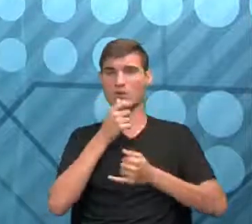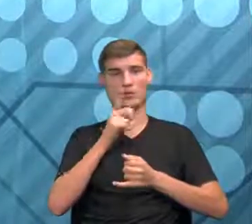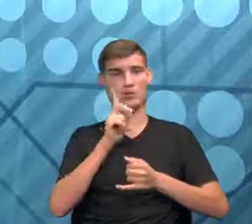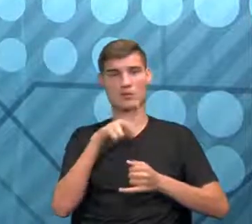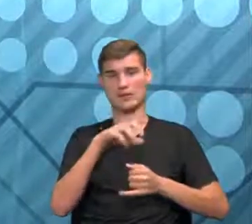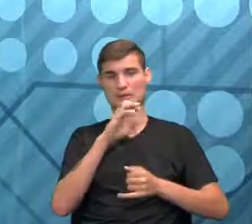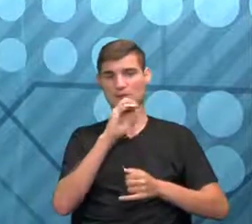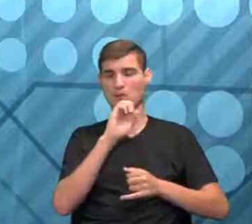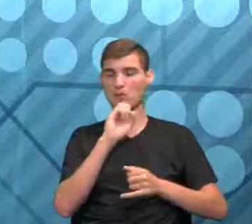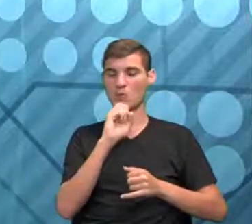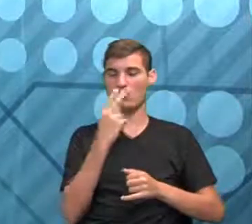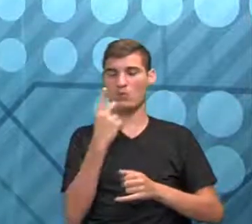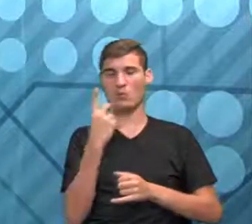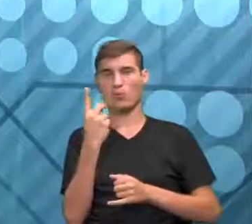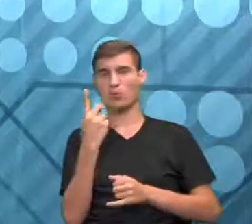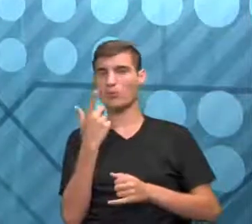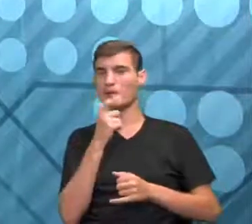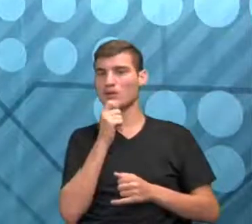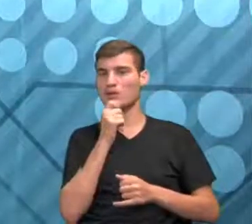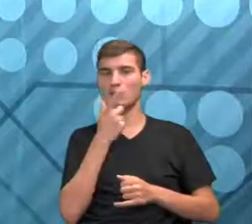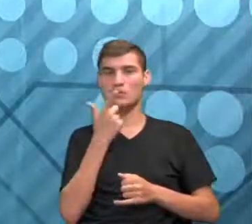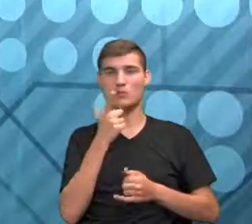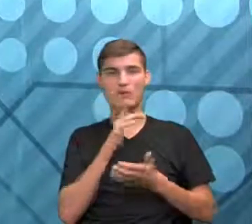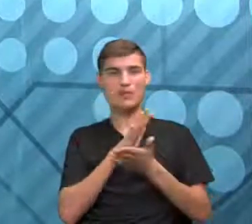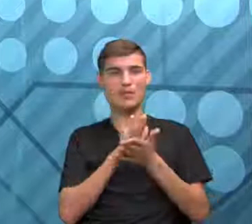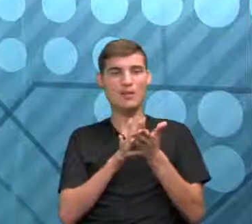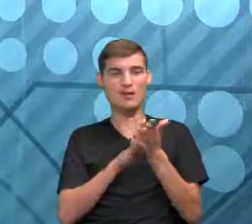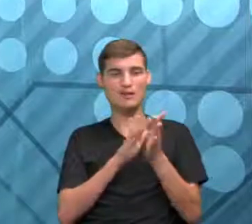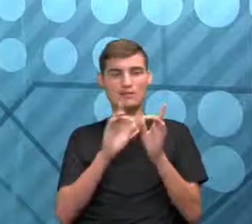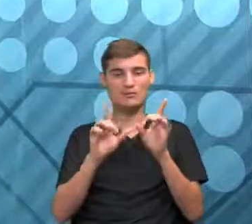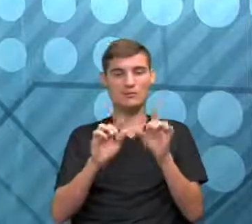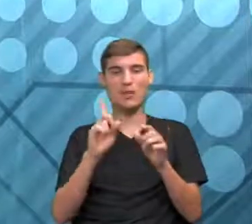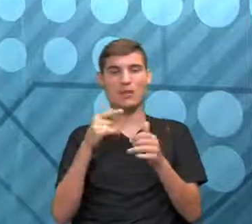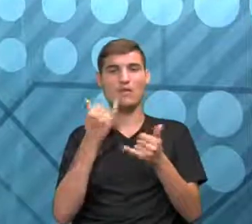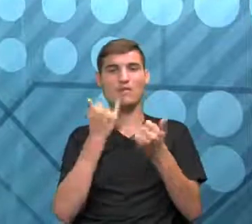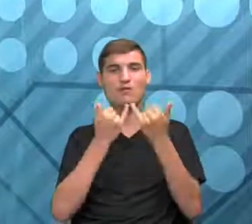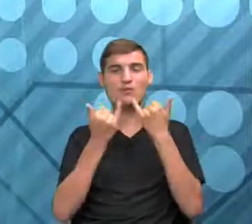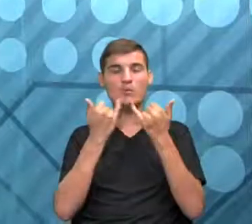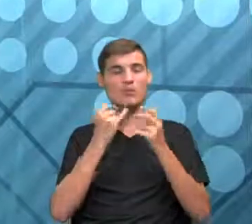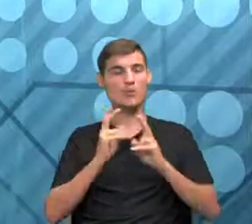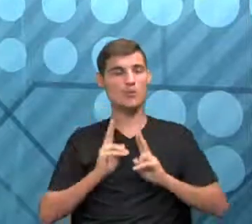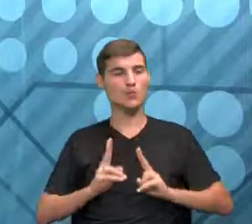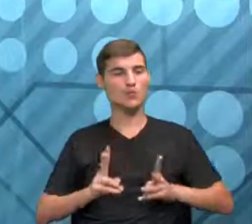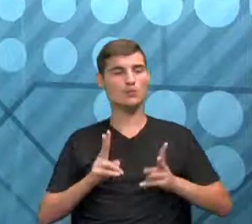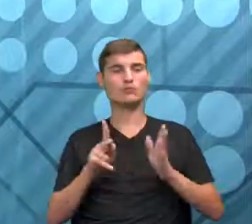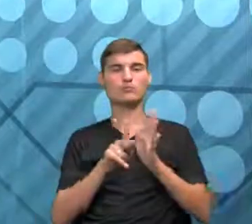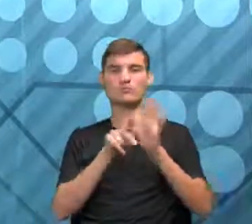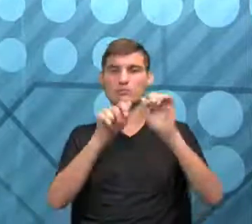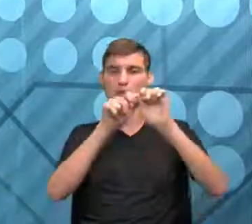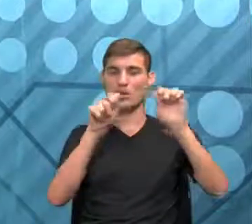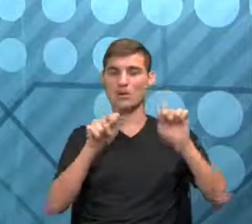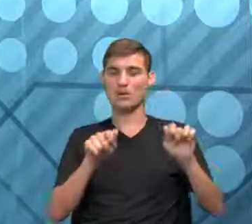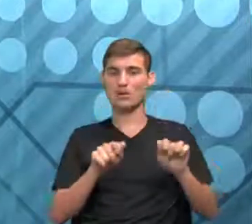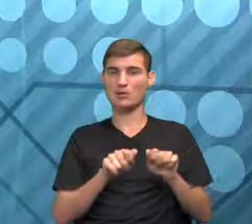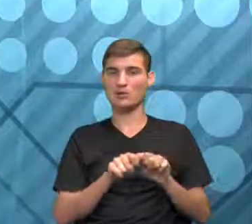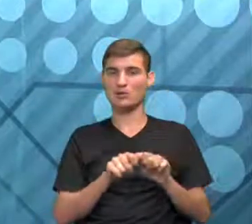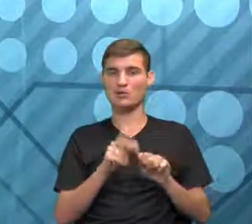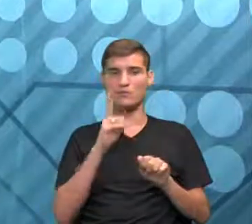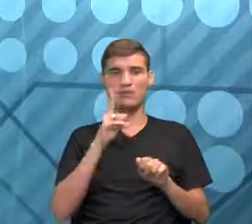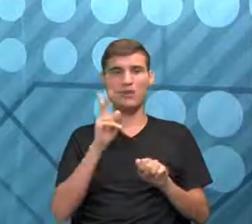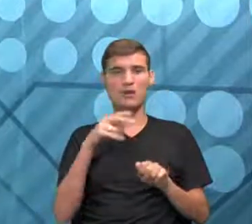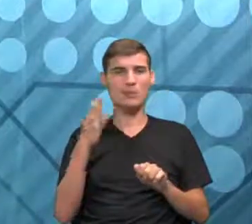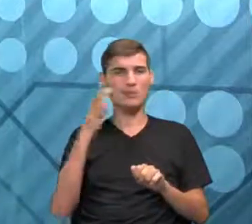ou 1, ainda não é níveis definidos. Eu ainda tenho uma informação que continua sendo analógica. Quais são as